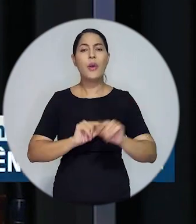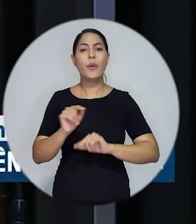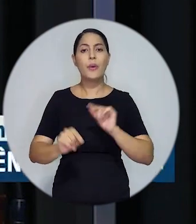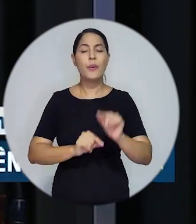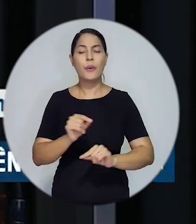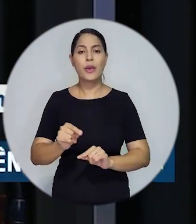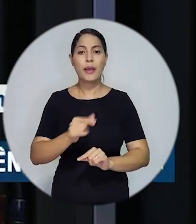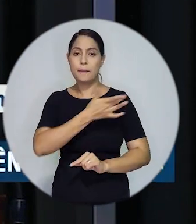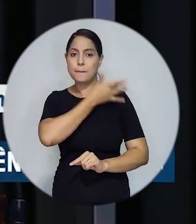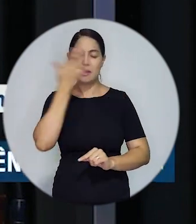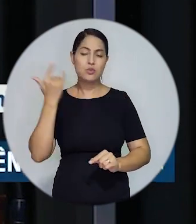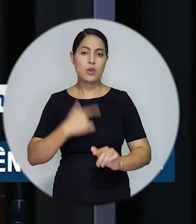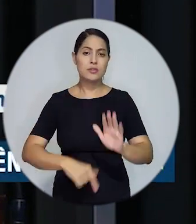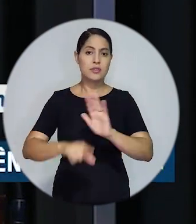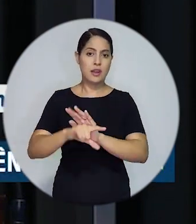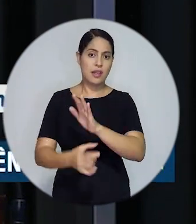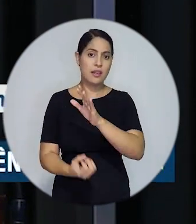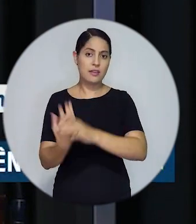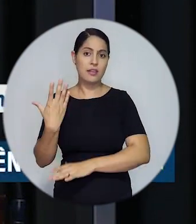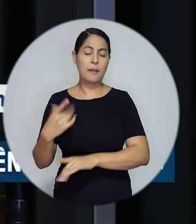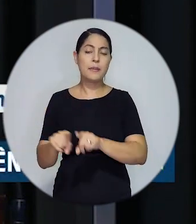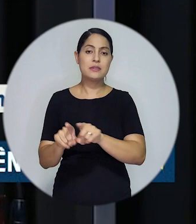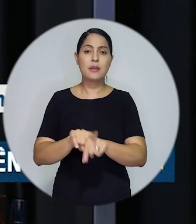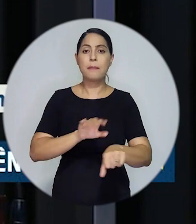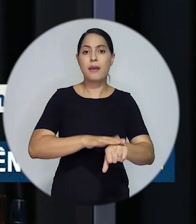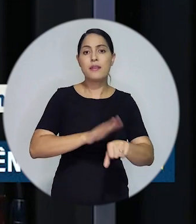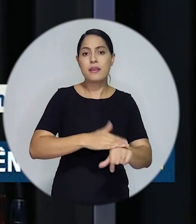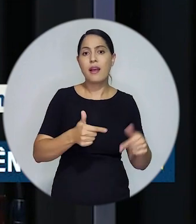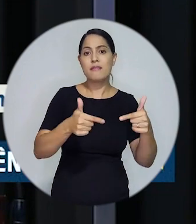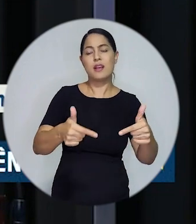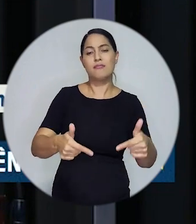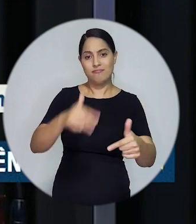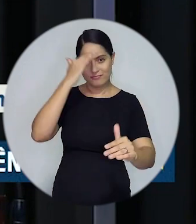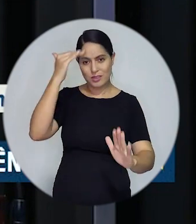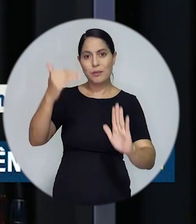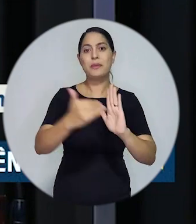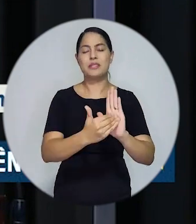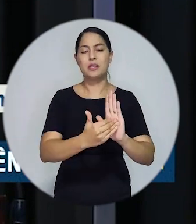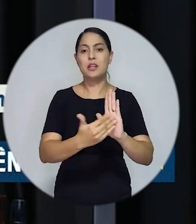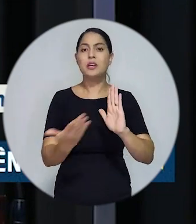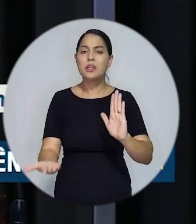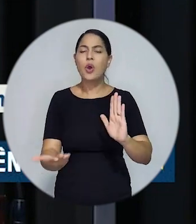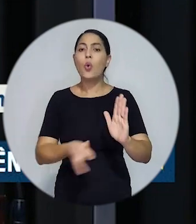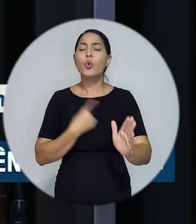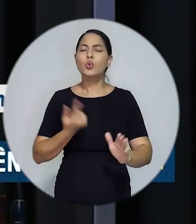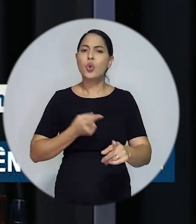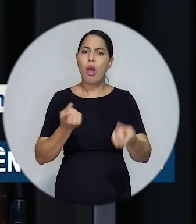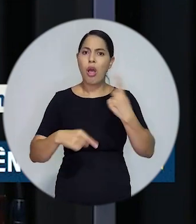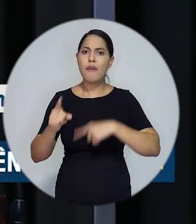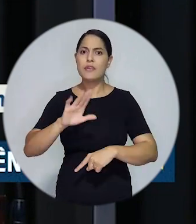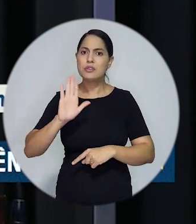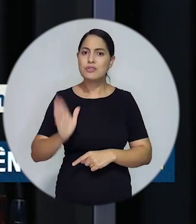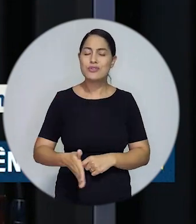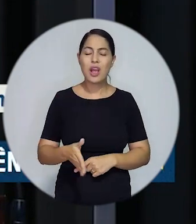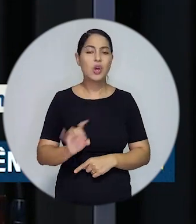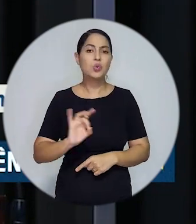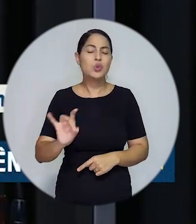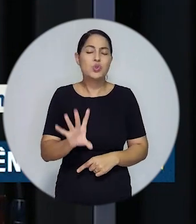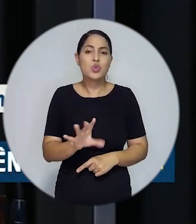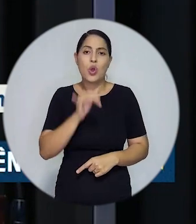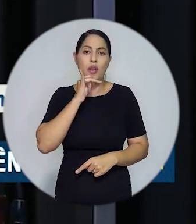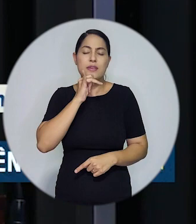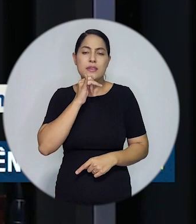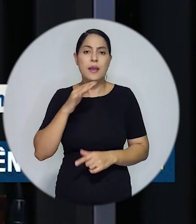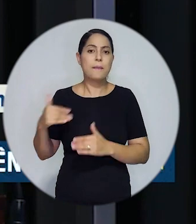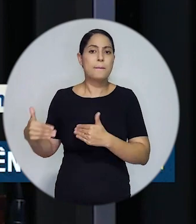transmitir essa ideia àqueles que não só fazem as leis, mas que executam as leis. Já temos um grande avanço, não somos